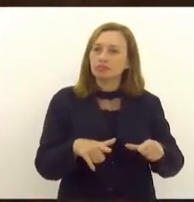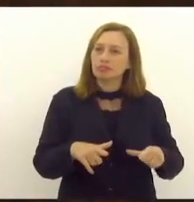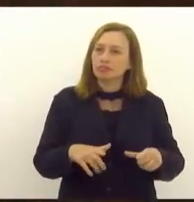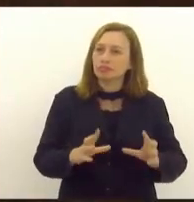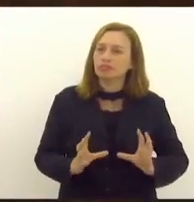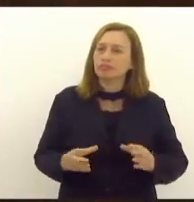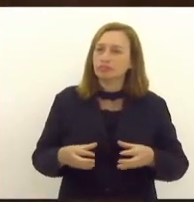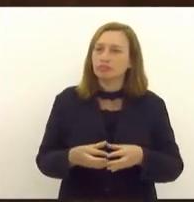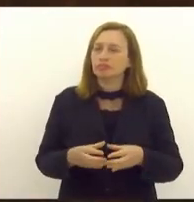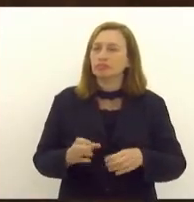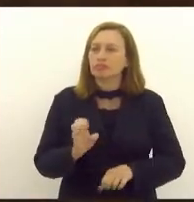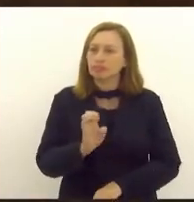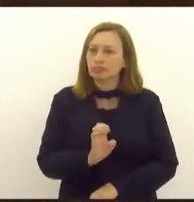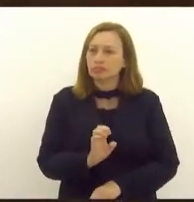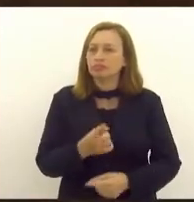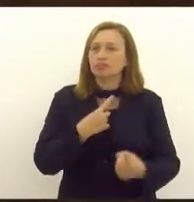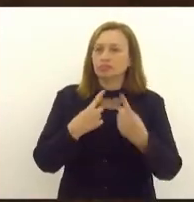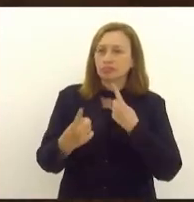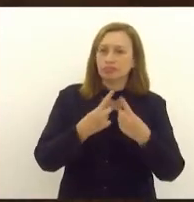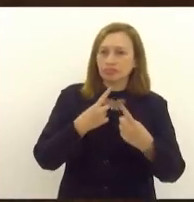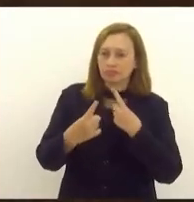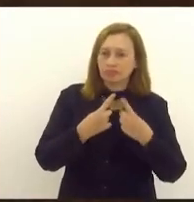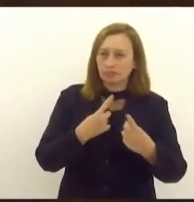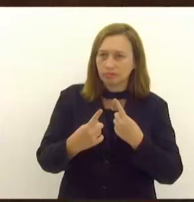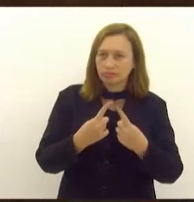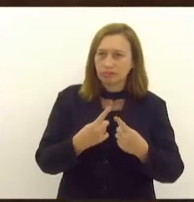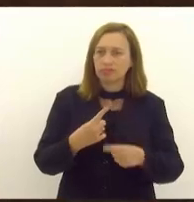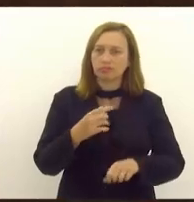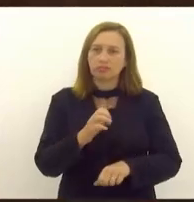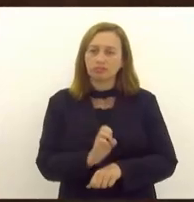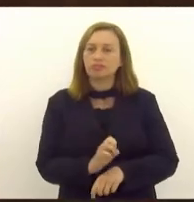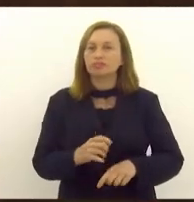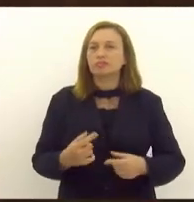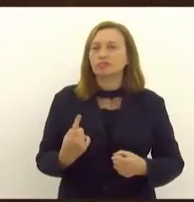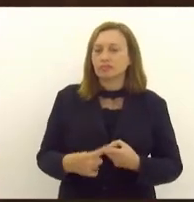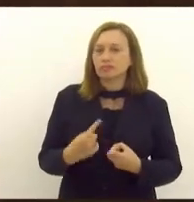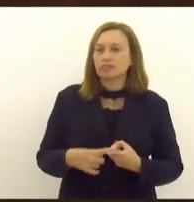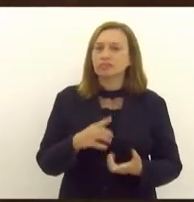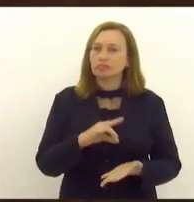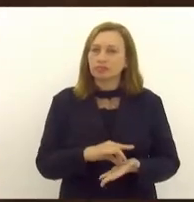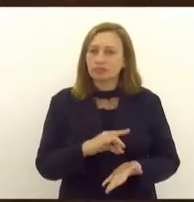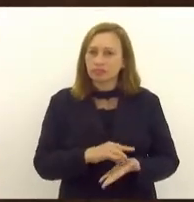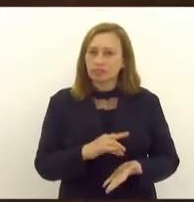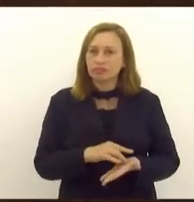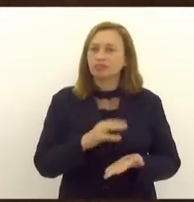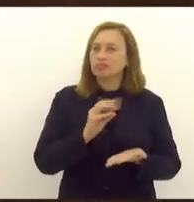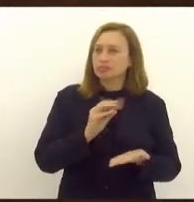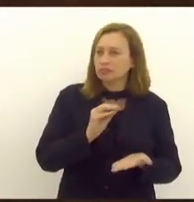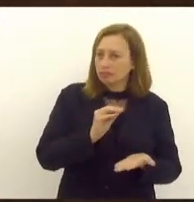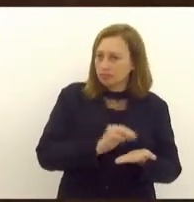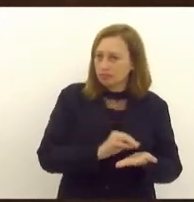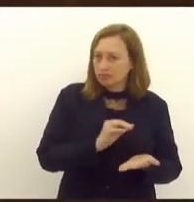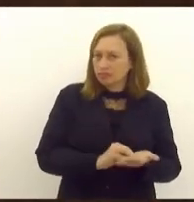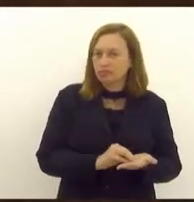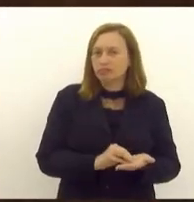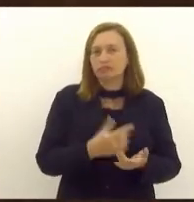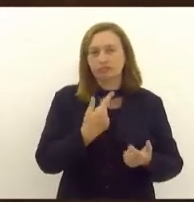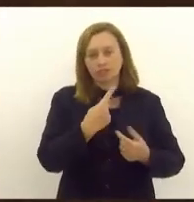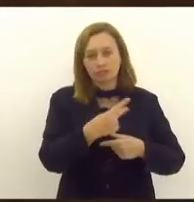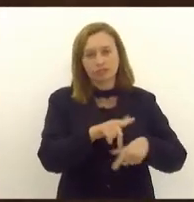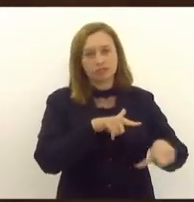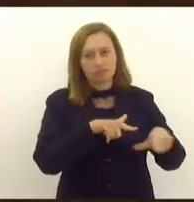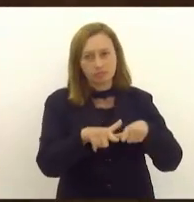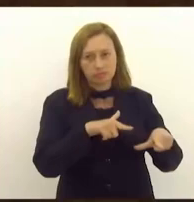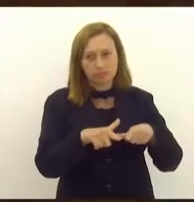de estado de estradas e rodagem porque vem realmente faltando com seu dever de casa